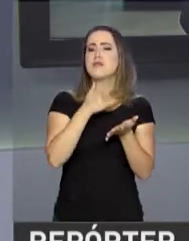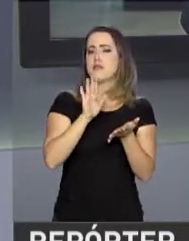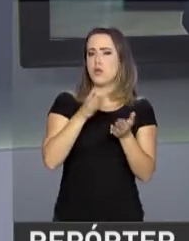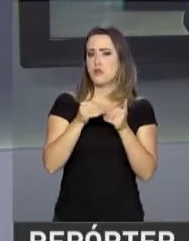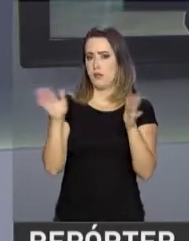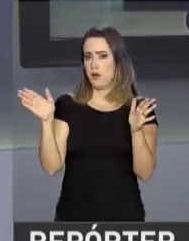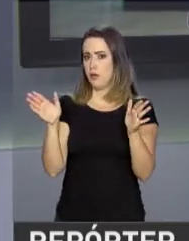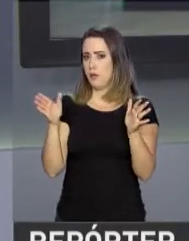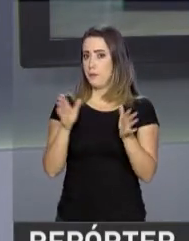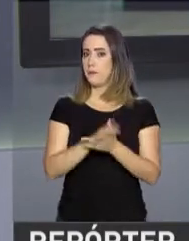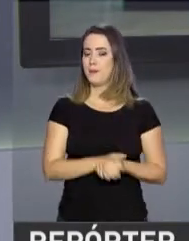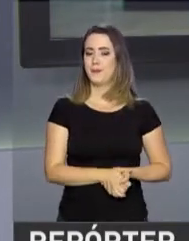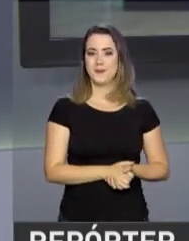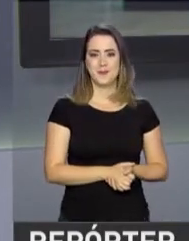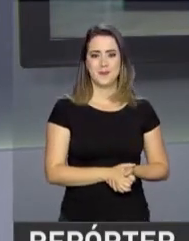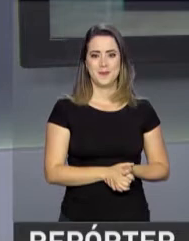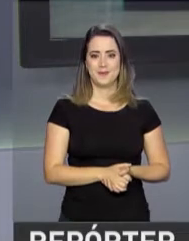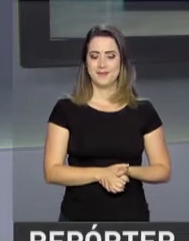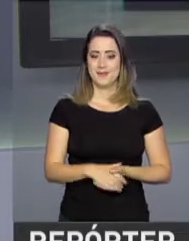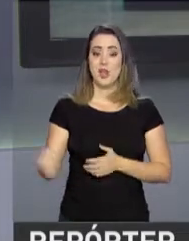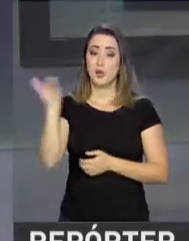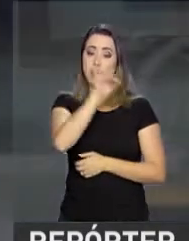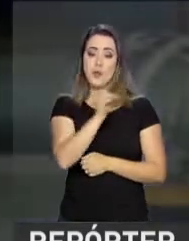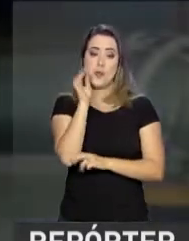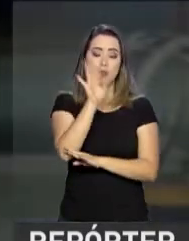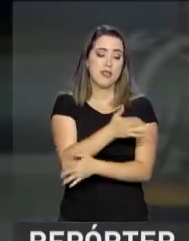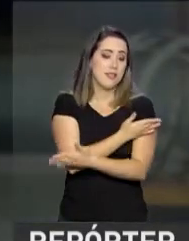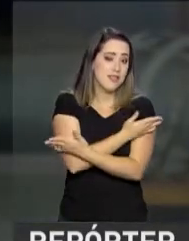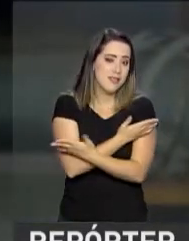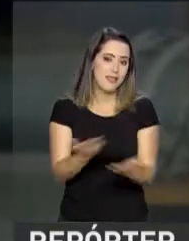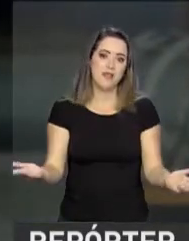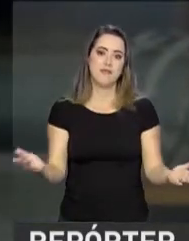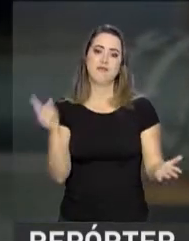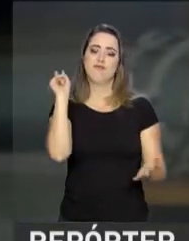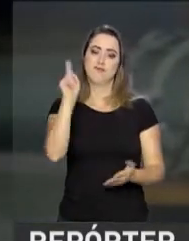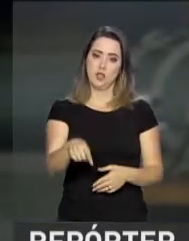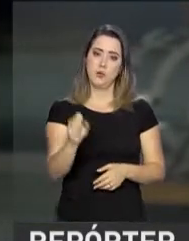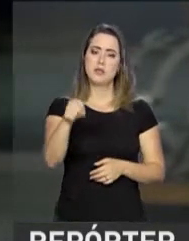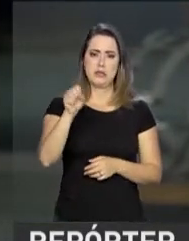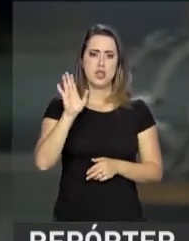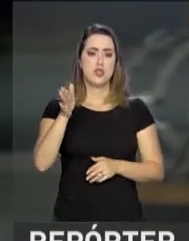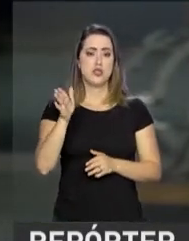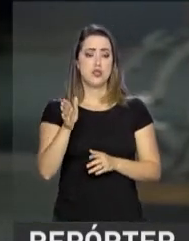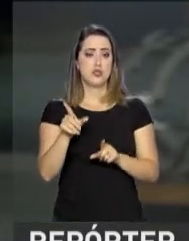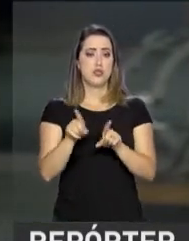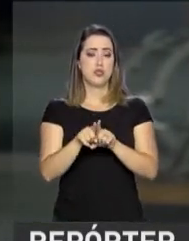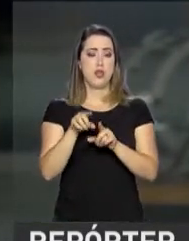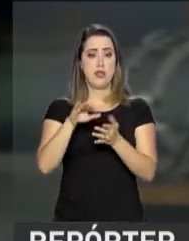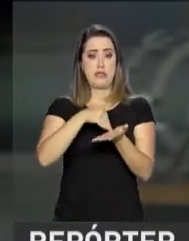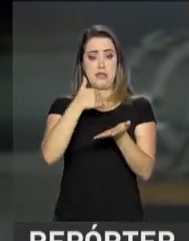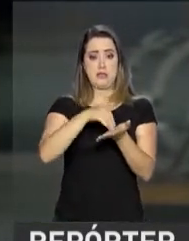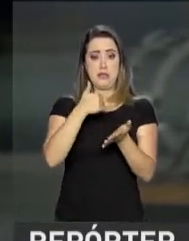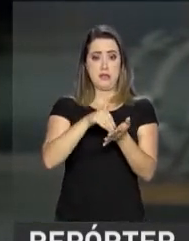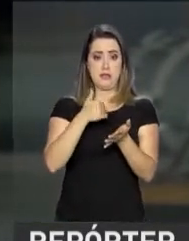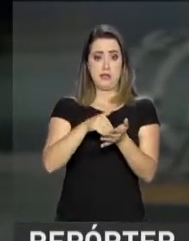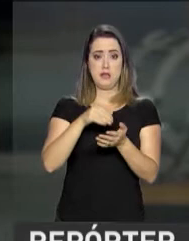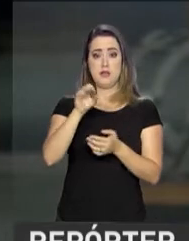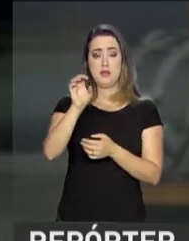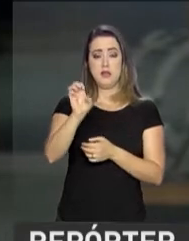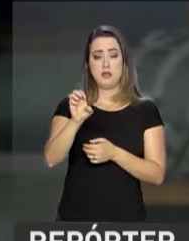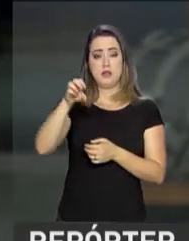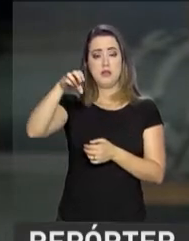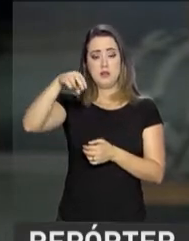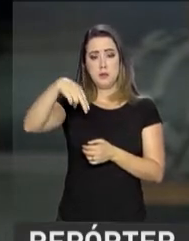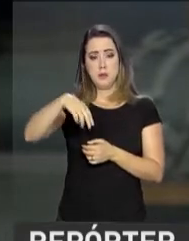abertas boa tarde roberto boa tarde a todos exatamente o momento as inscrições do enseja exterior estão